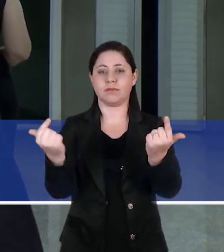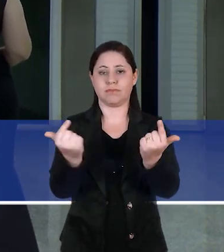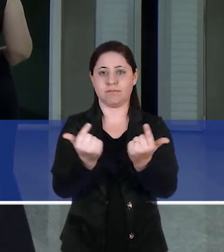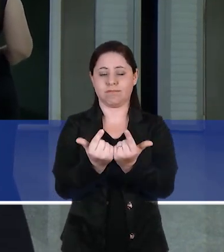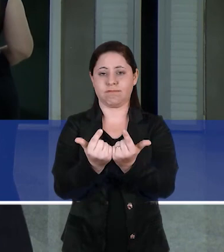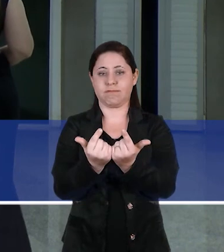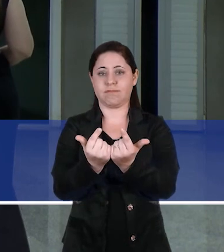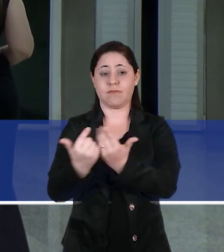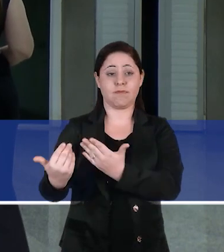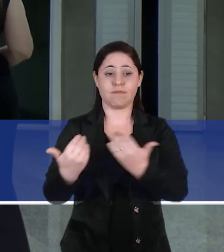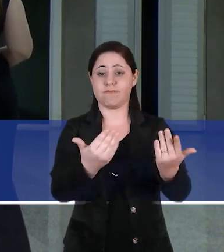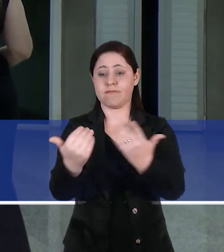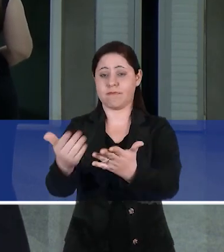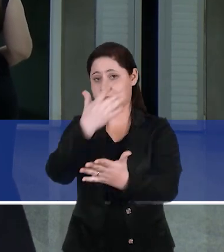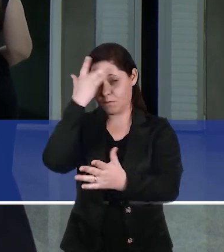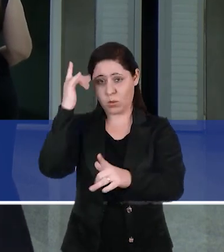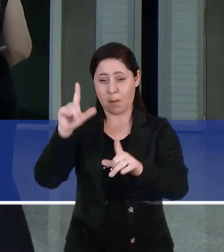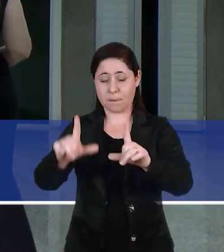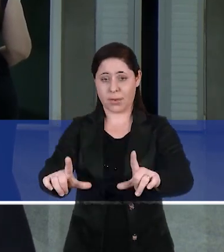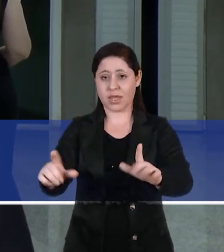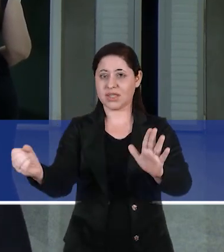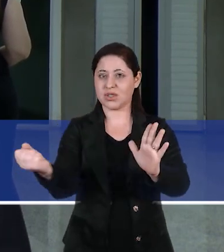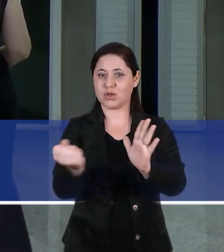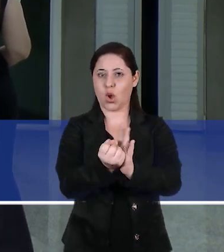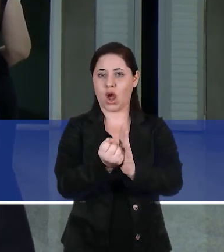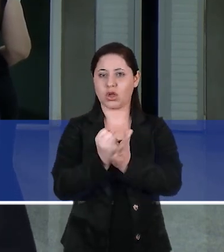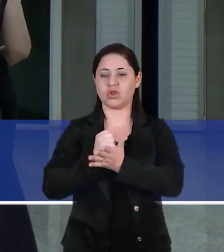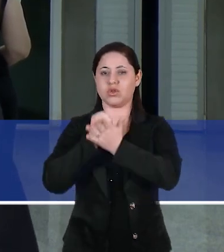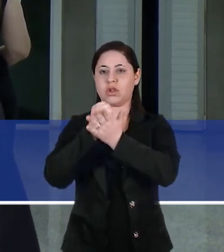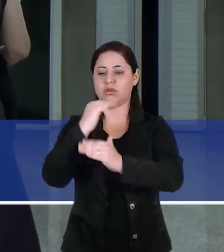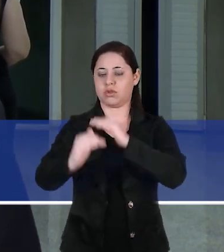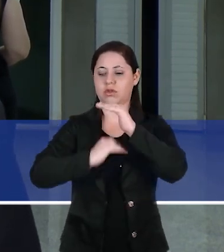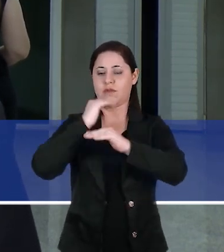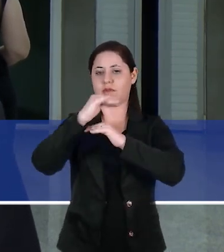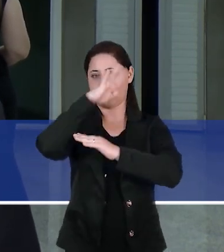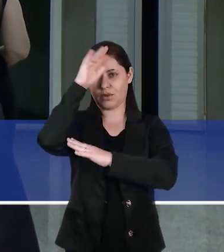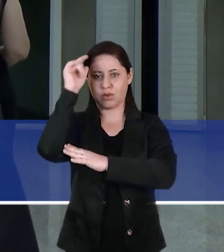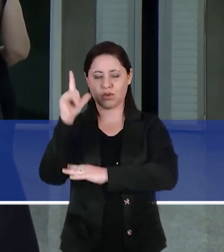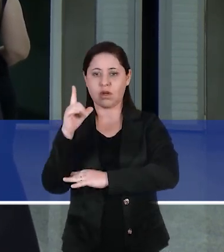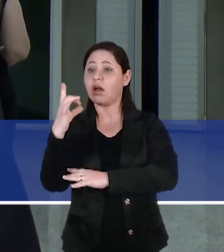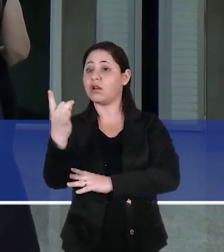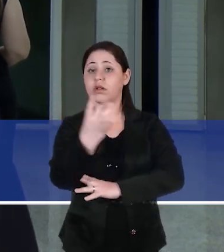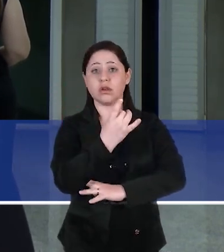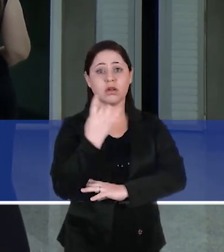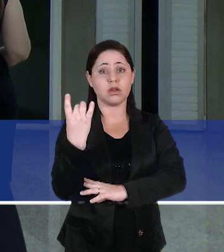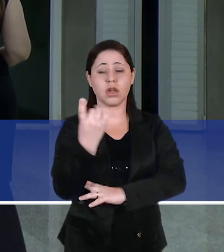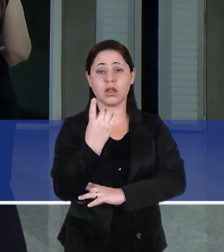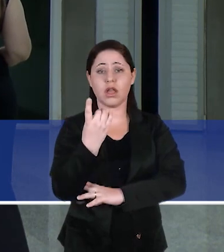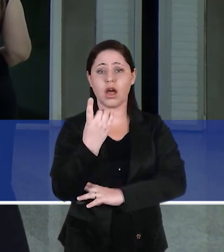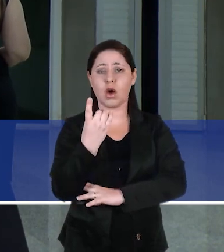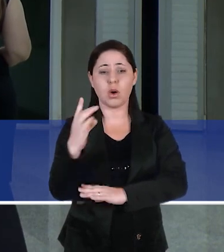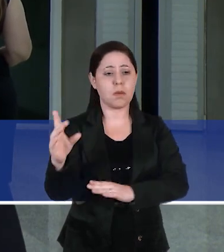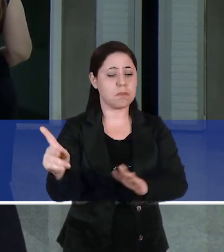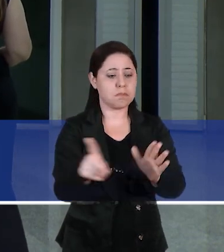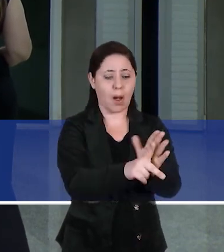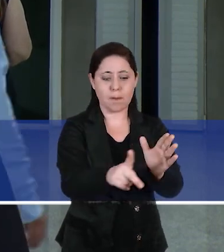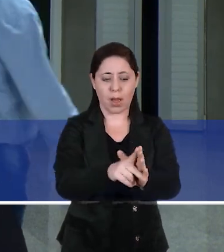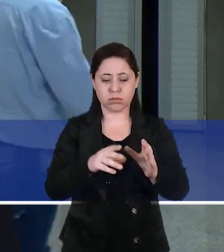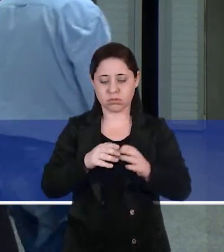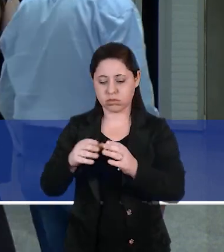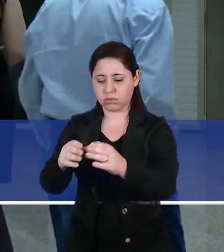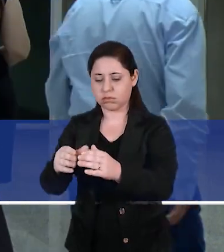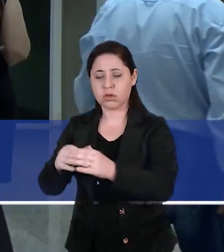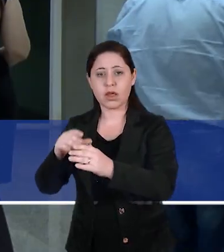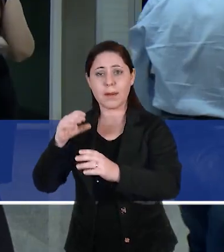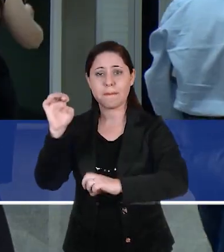e poder entregar essas honrarias para as pessoas que tanto contribuíram para o desenvolvimento do Mato Grosso do Sul, cada um no seu setor, cada um